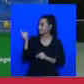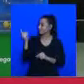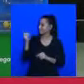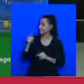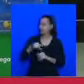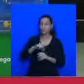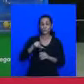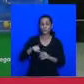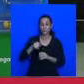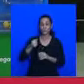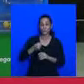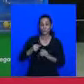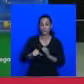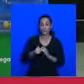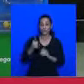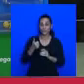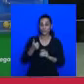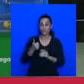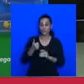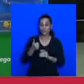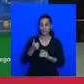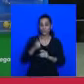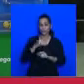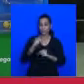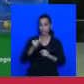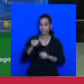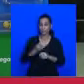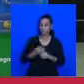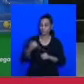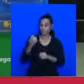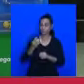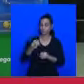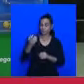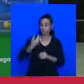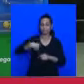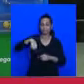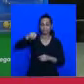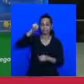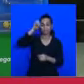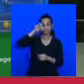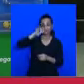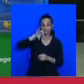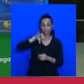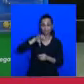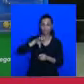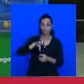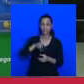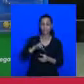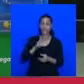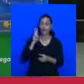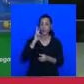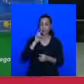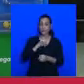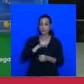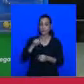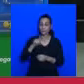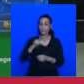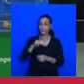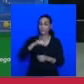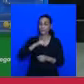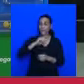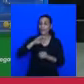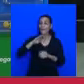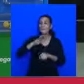as dezenas sorteadas no primeiro sorteio serão recolhidas, as bolas serão recolocadas no suporte em cima do globo, lembrando que você tem mais